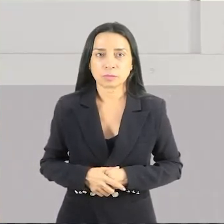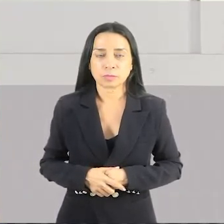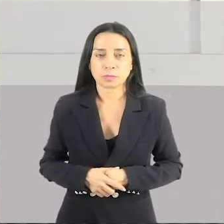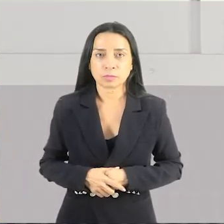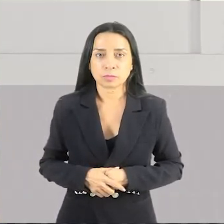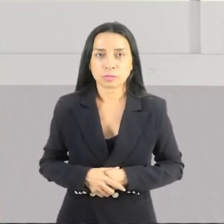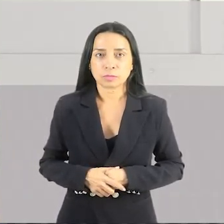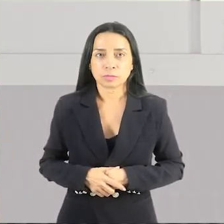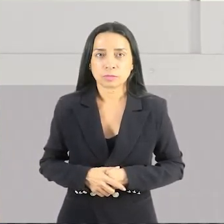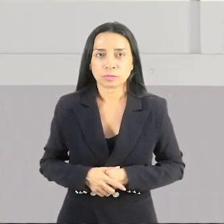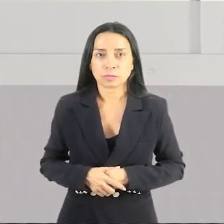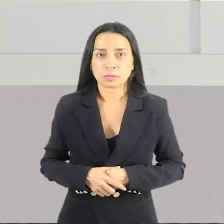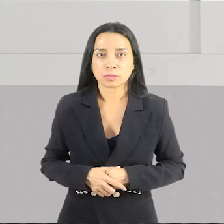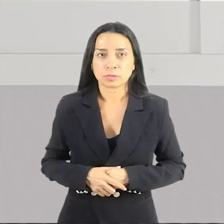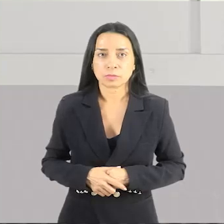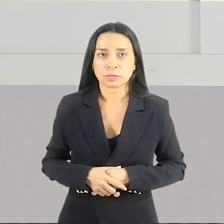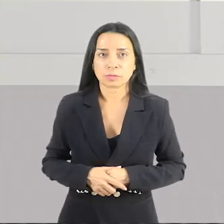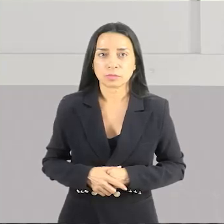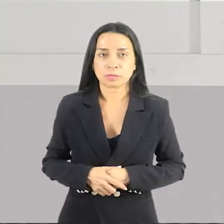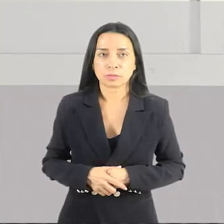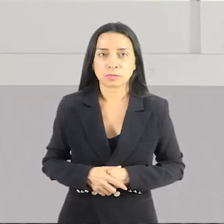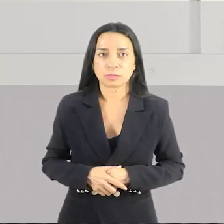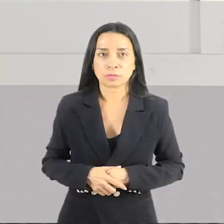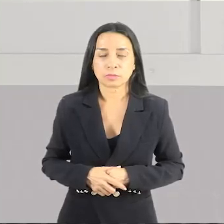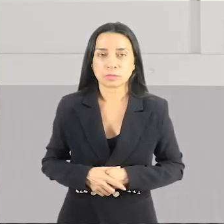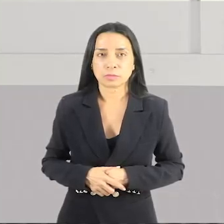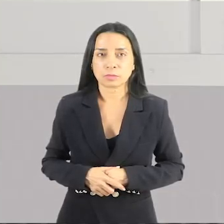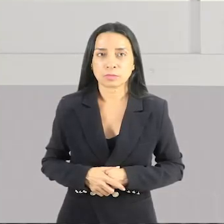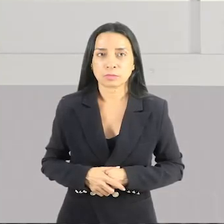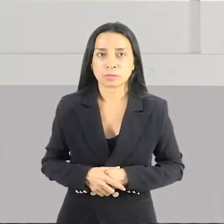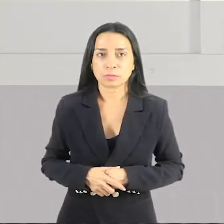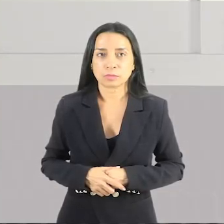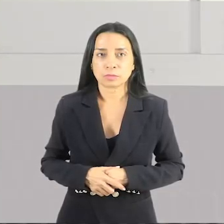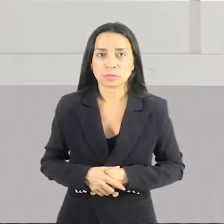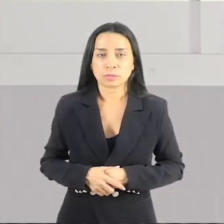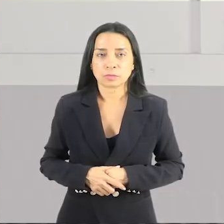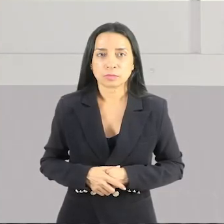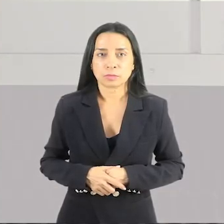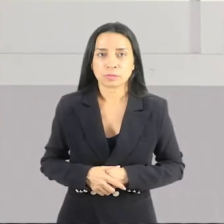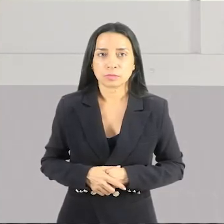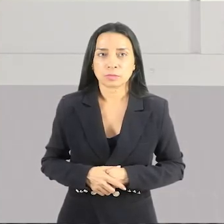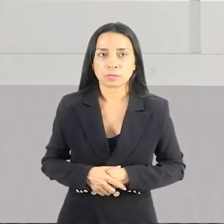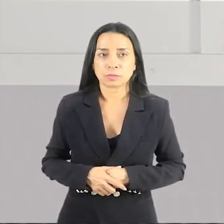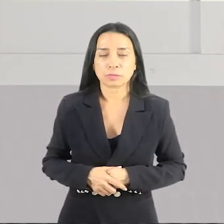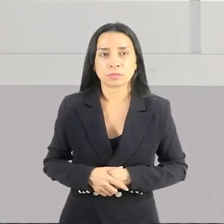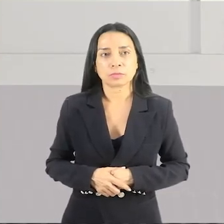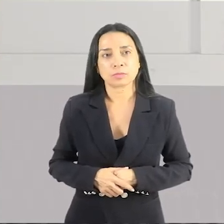60. Beleza? Então você vai ter uma média de